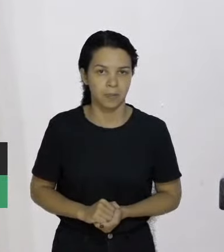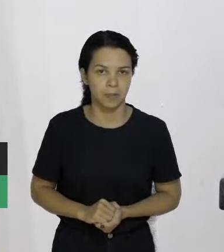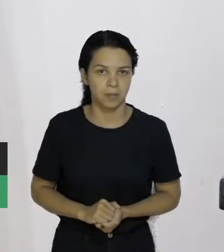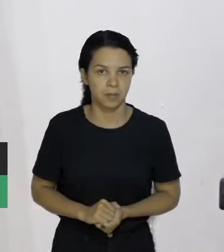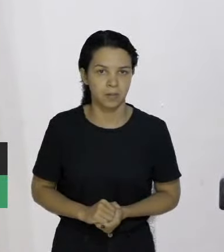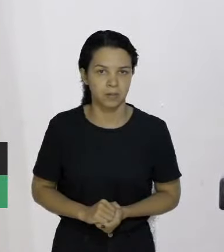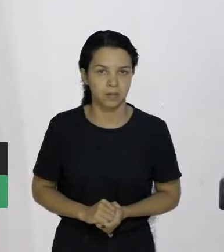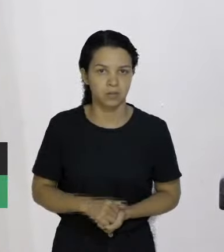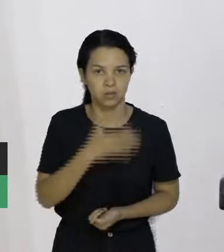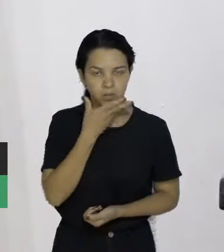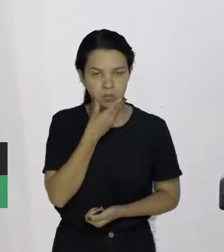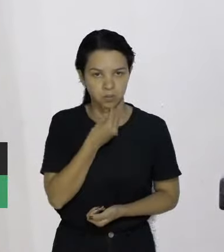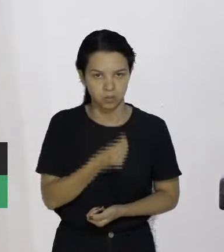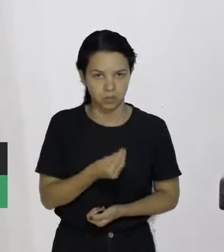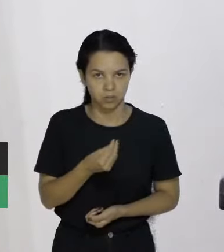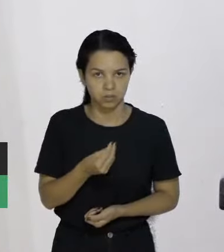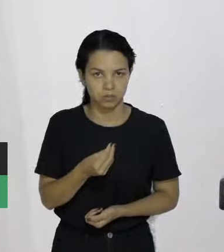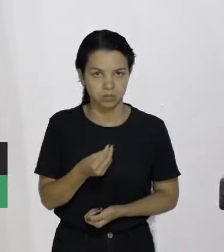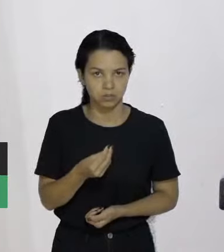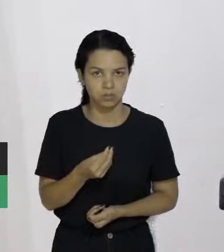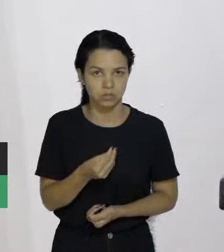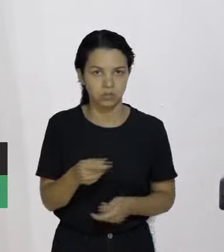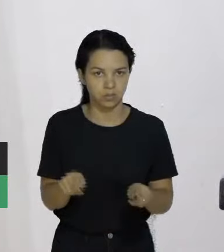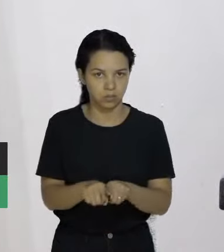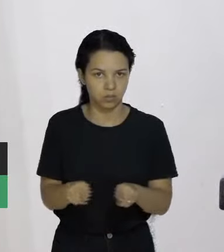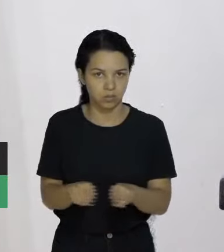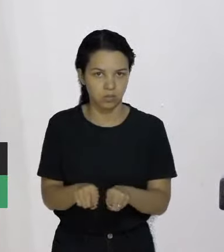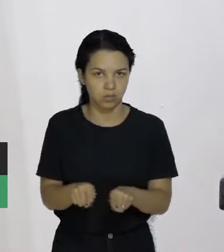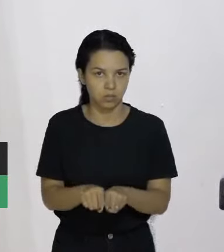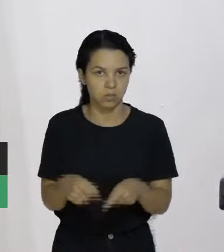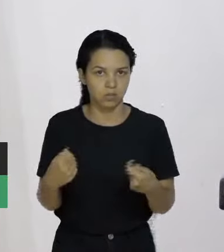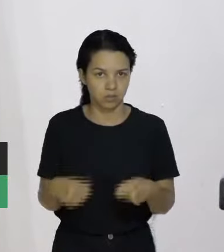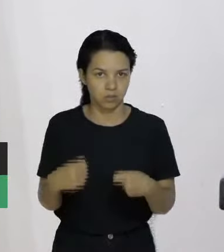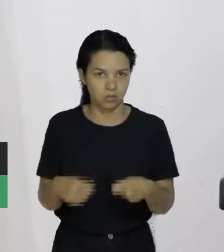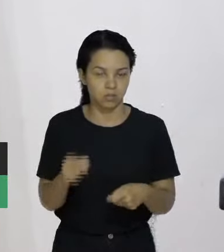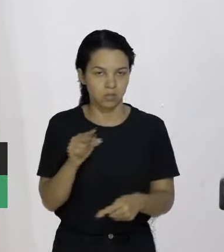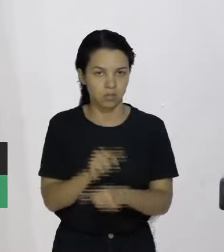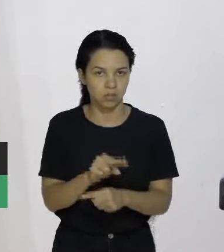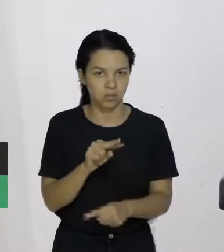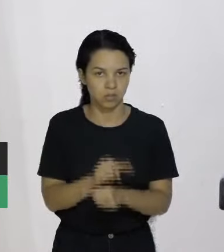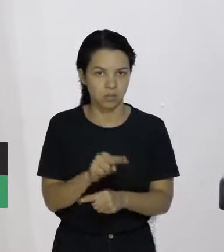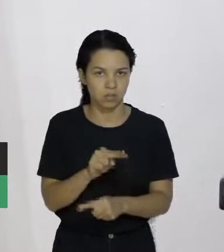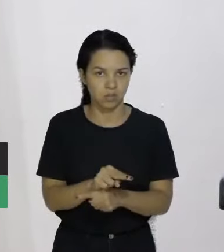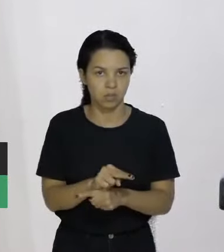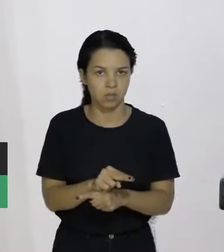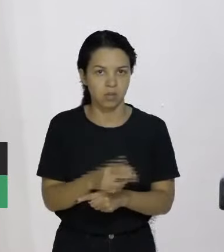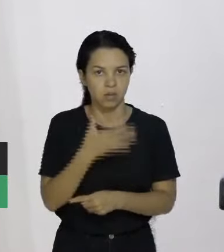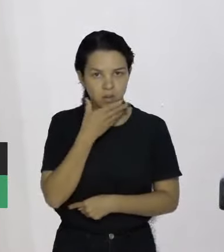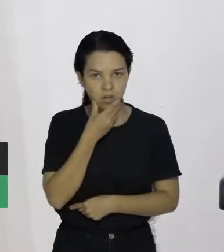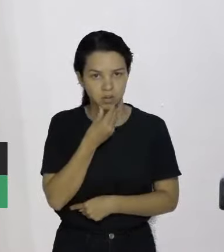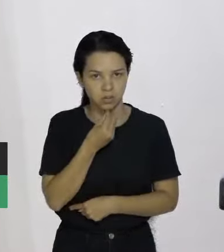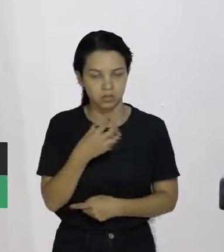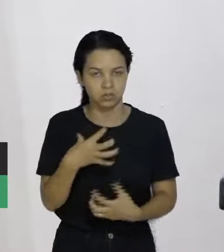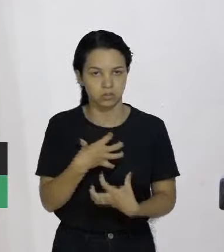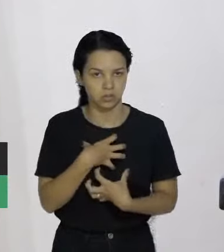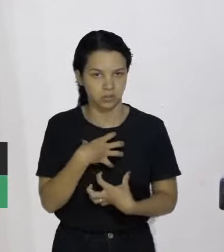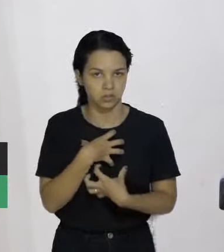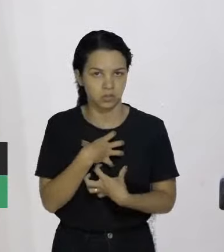os homens também precisam os homens que se sentem mulheres